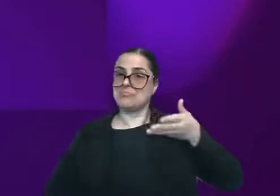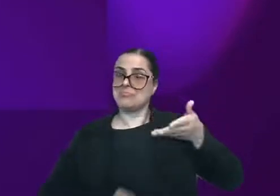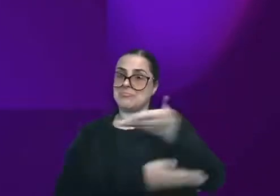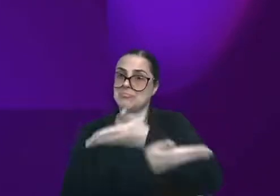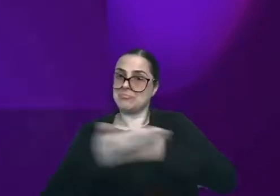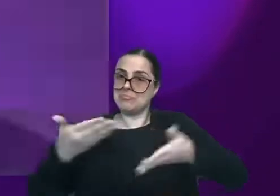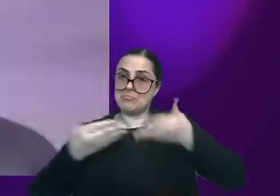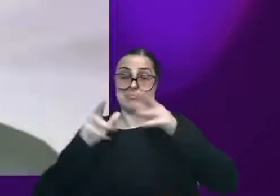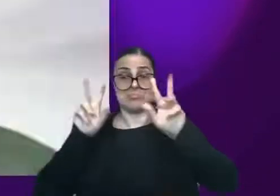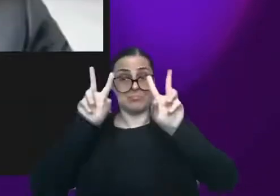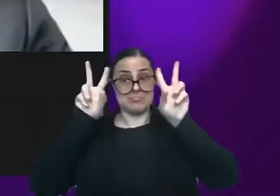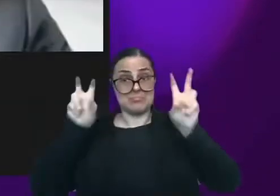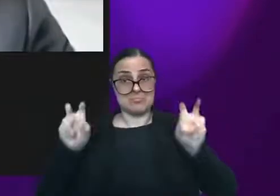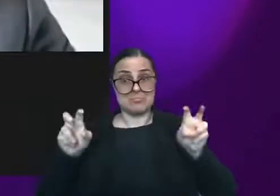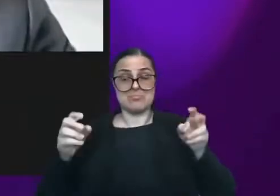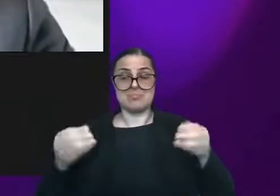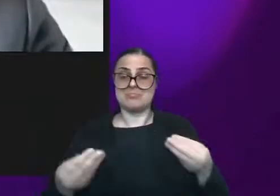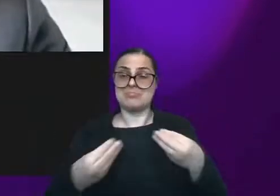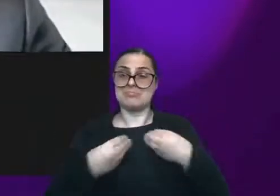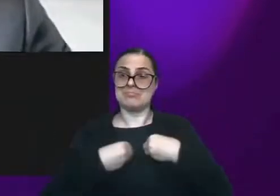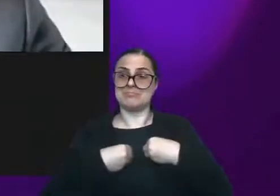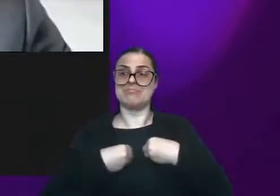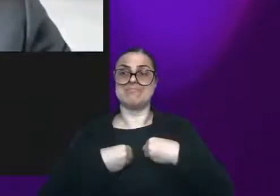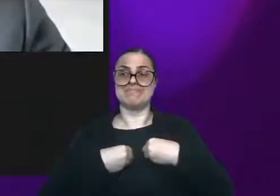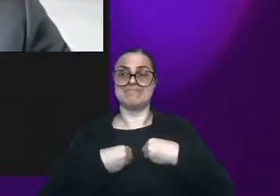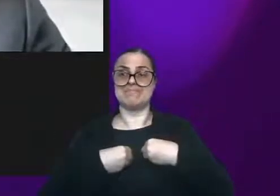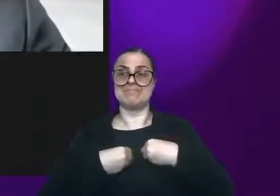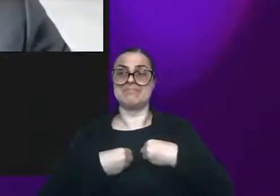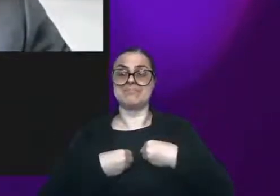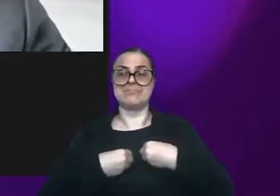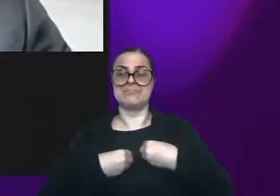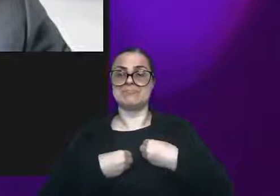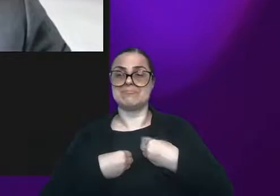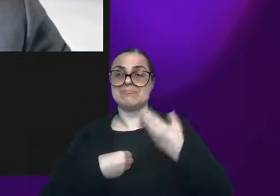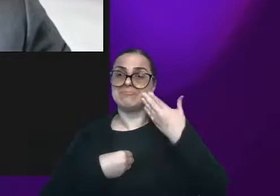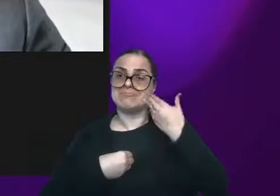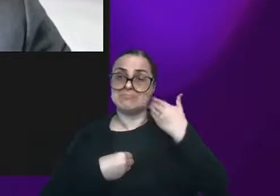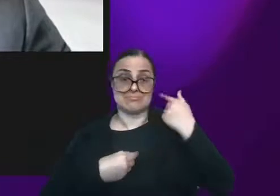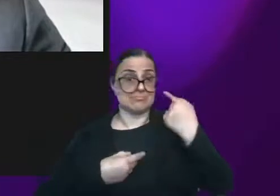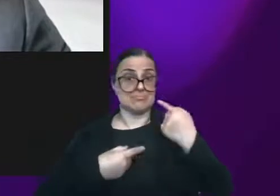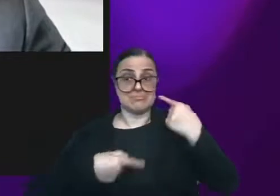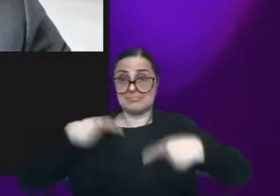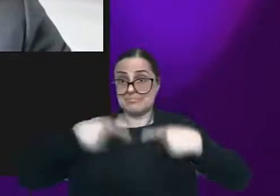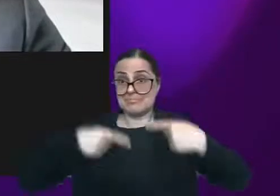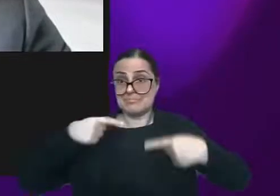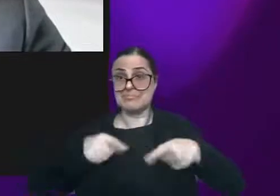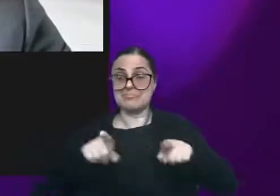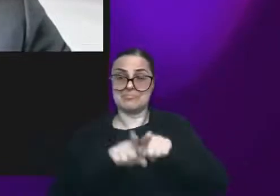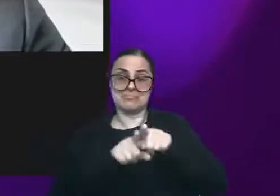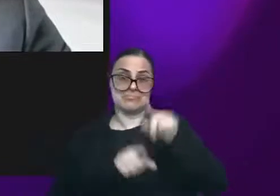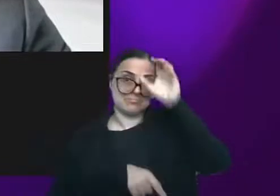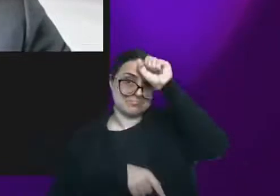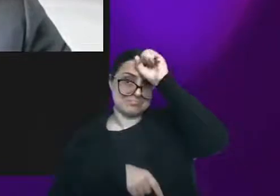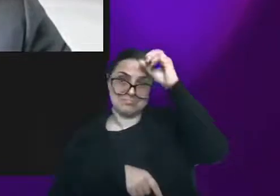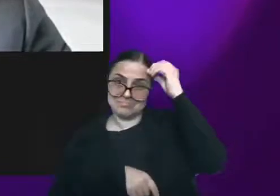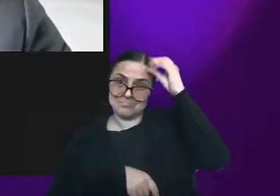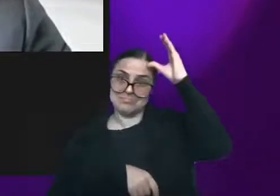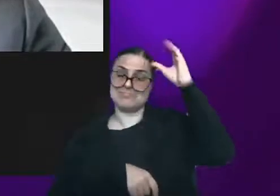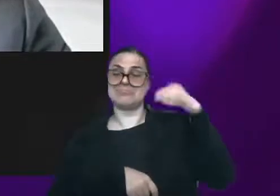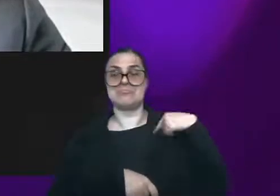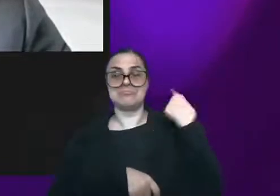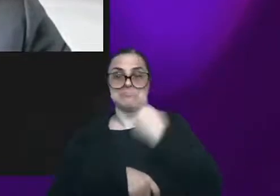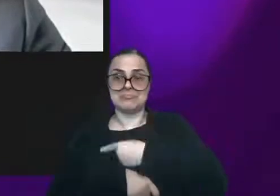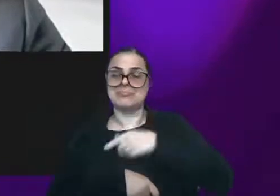motivo de muita discussão e muito aprendizado junto aos colegas, e estamos sempre evoluindo em